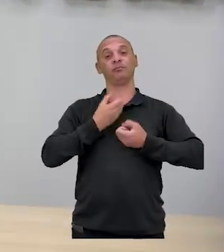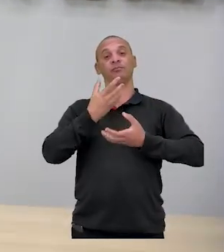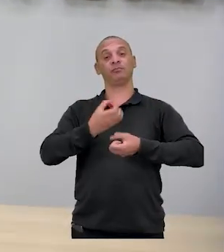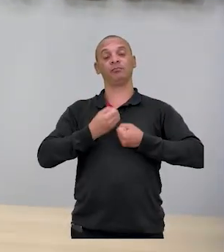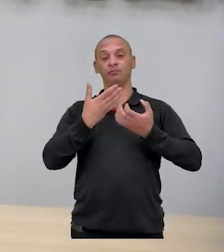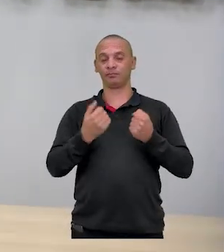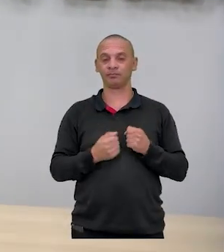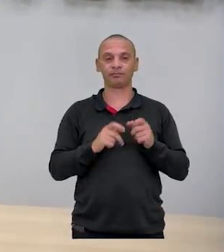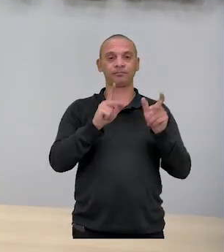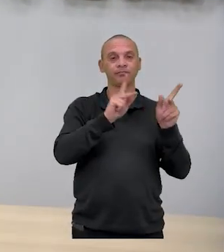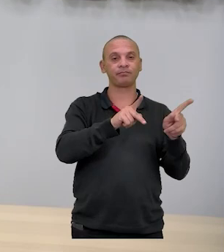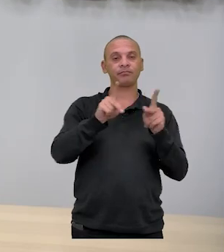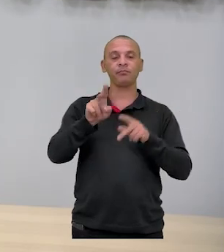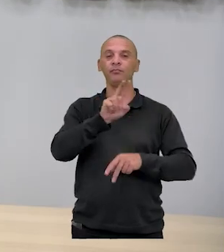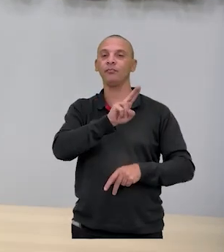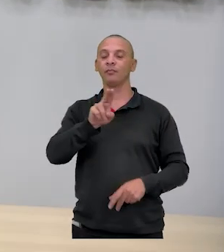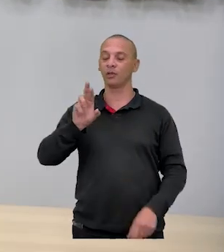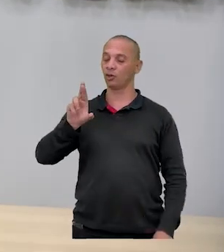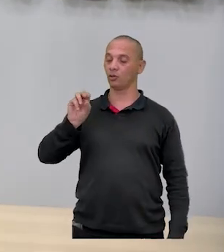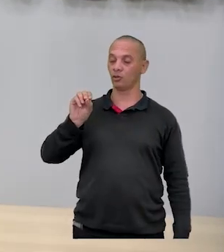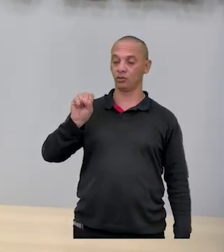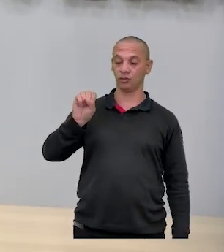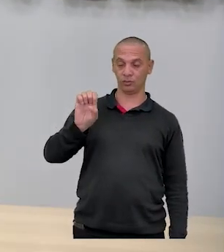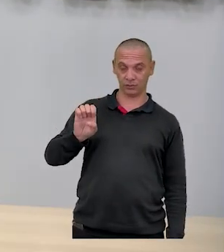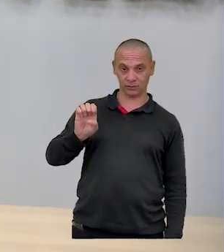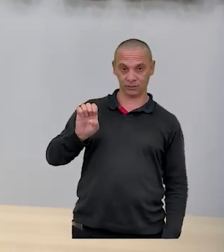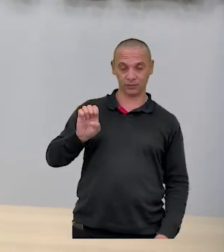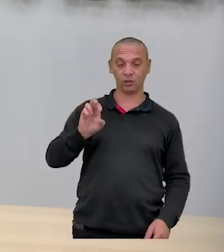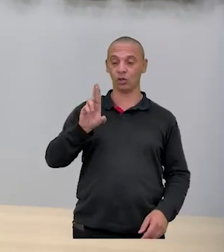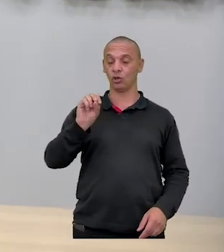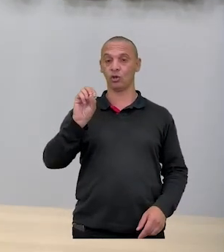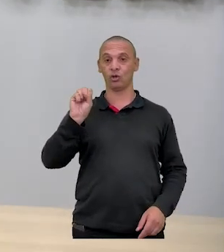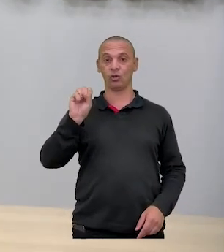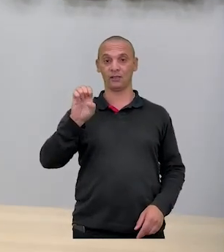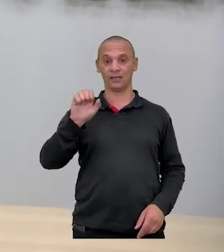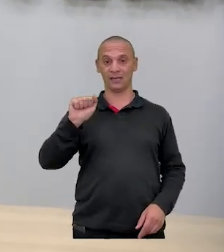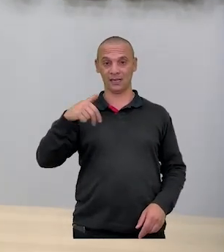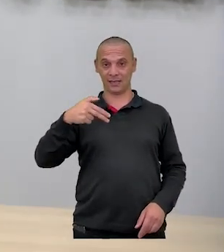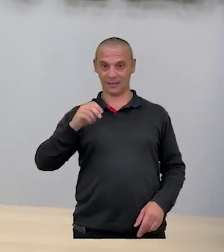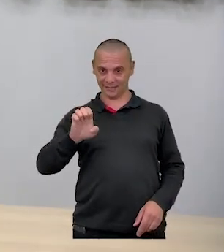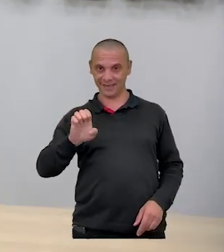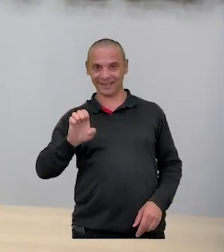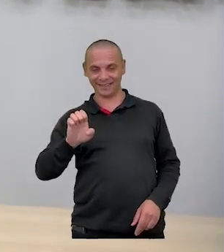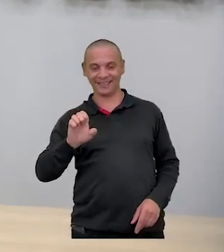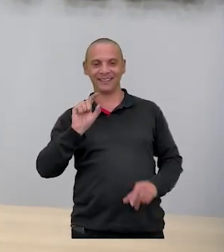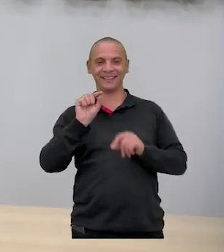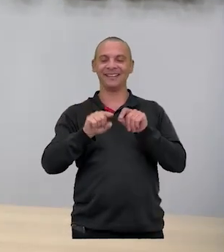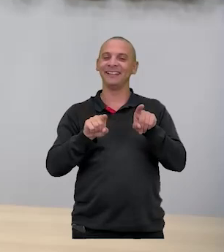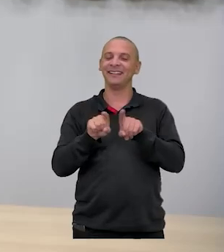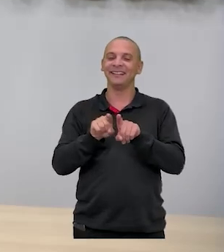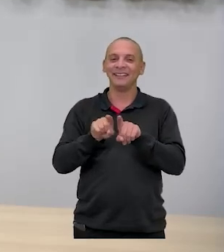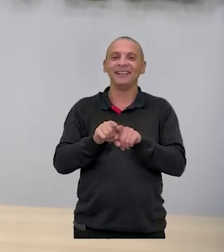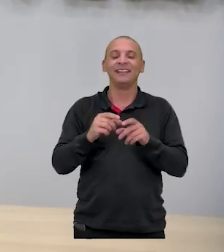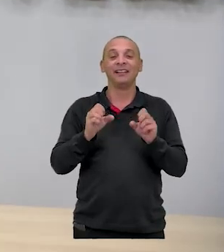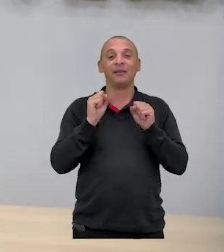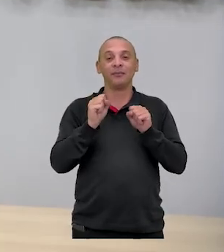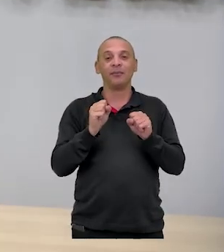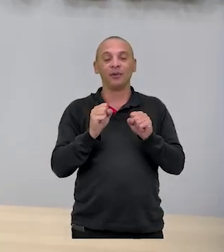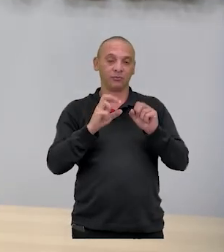É professora Rosana, na verdade, Roseane. Eita, Ana, Roseane.